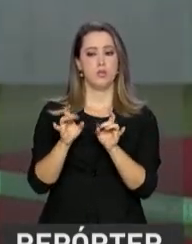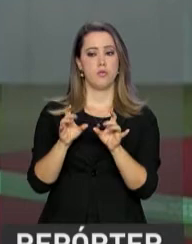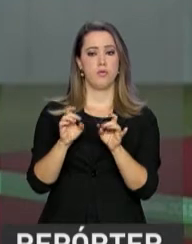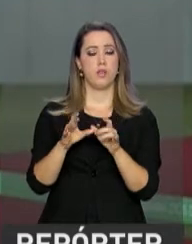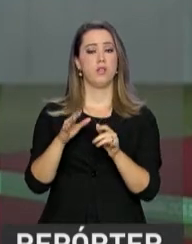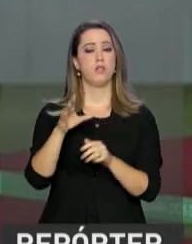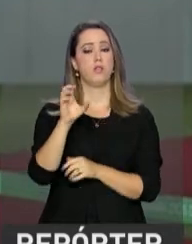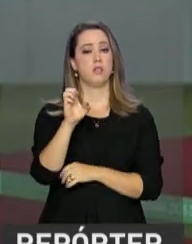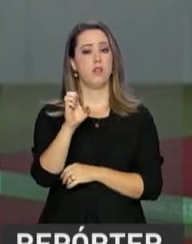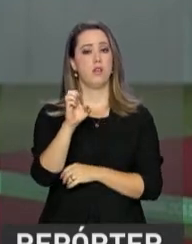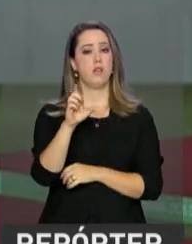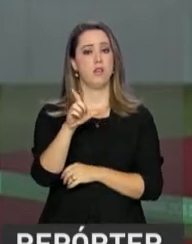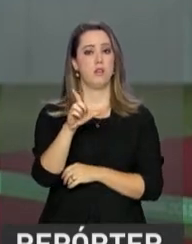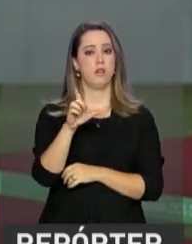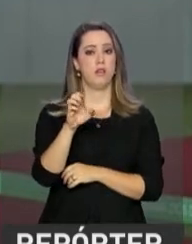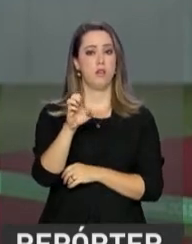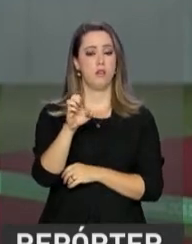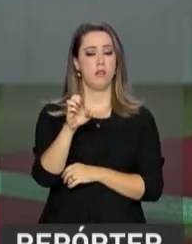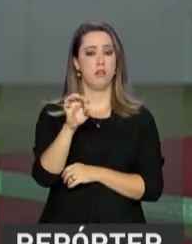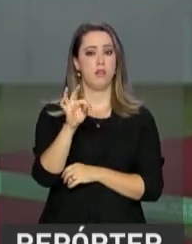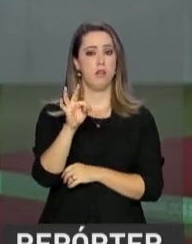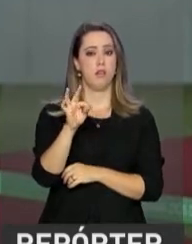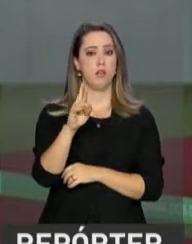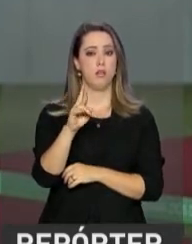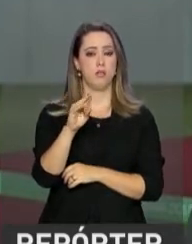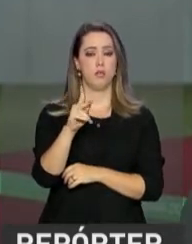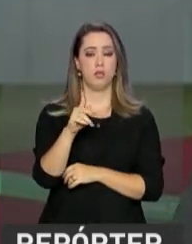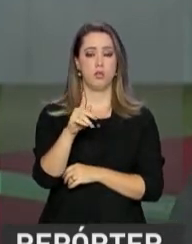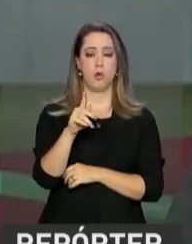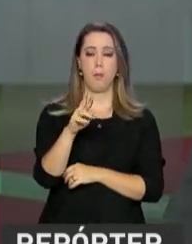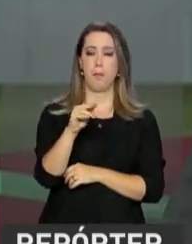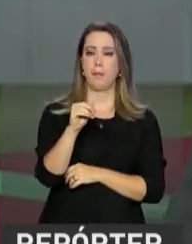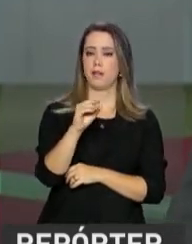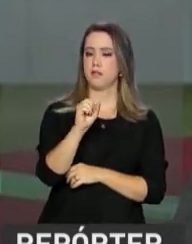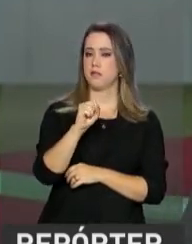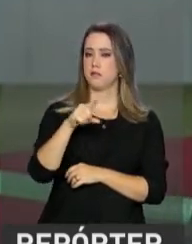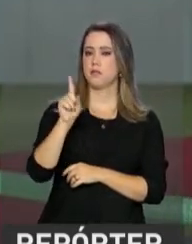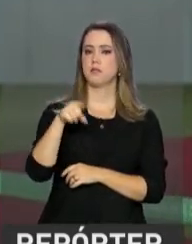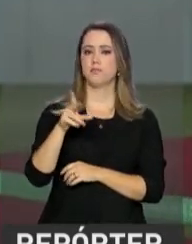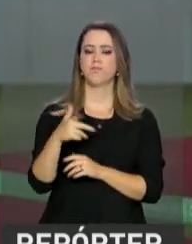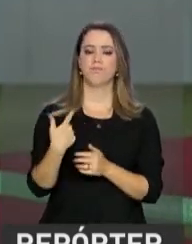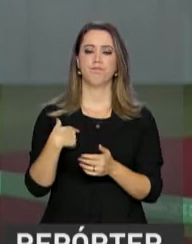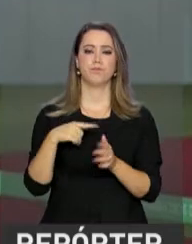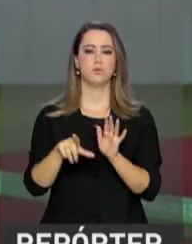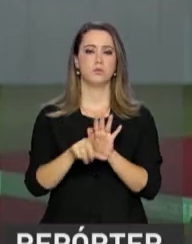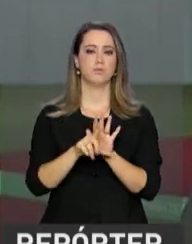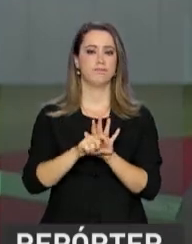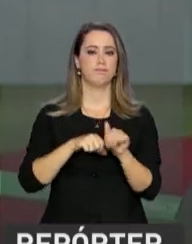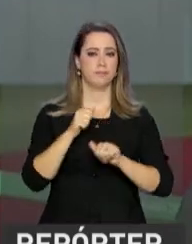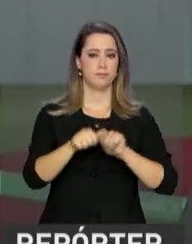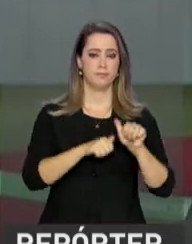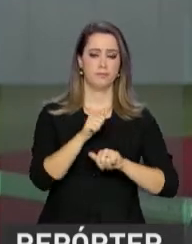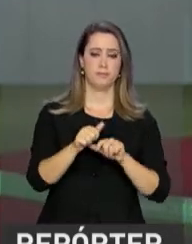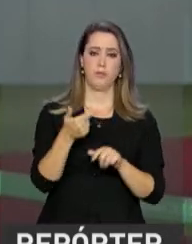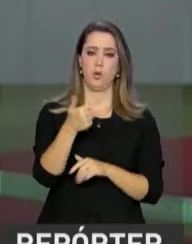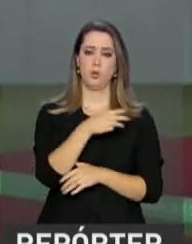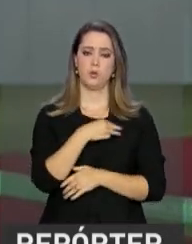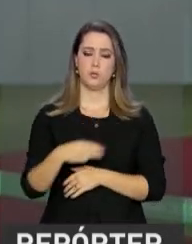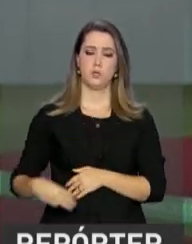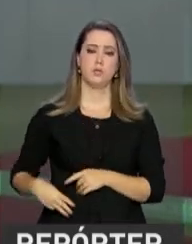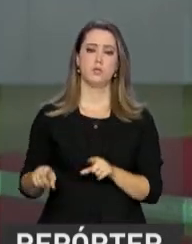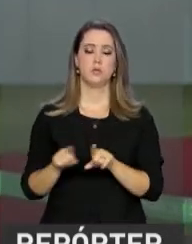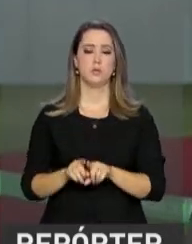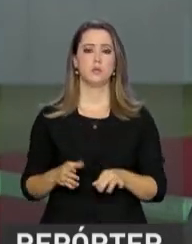eletrobrás que é objeto aí de uma medida provisória e também de um o projeto de lei é outros ministros do governo também devem